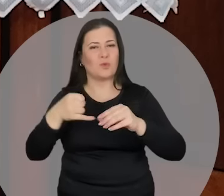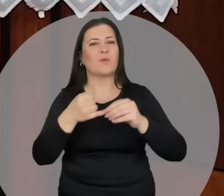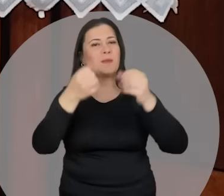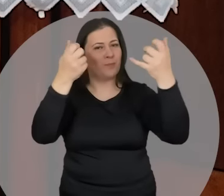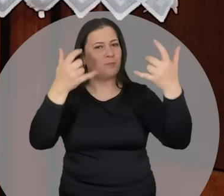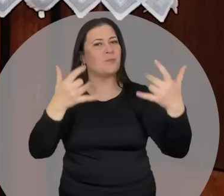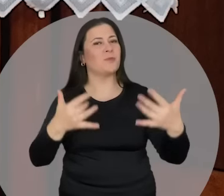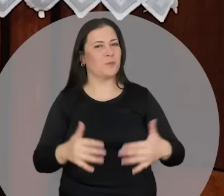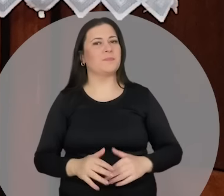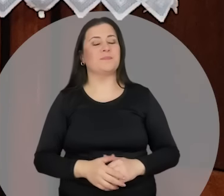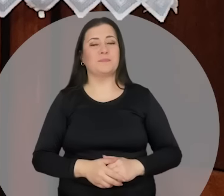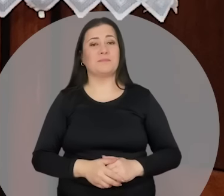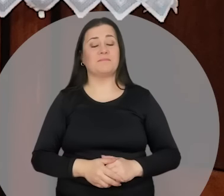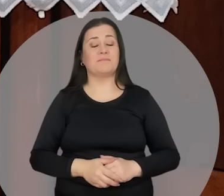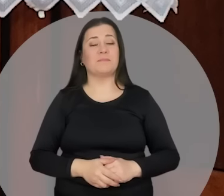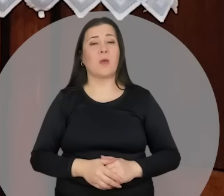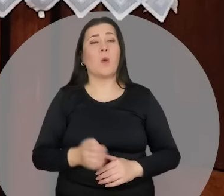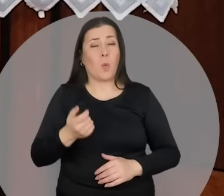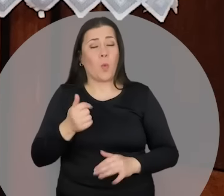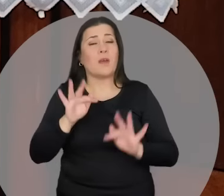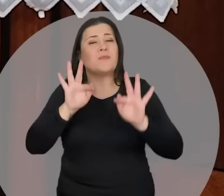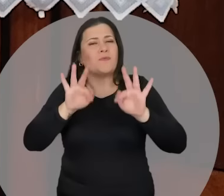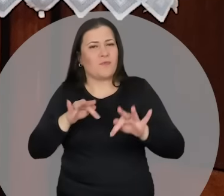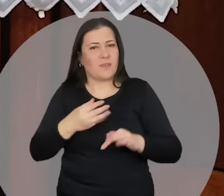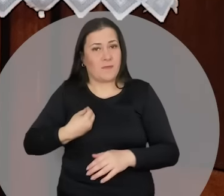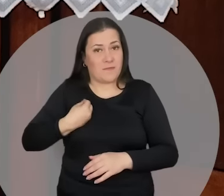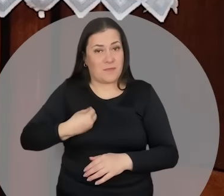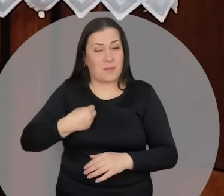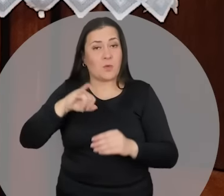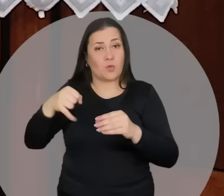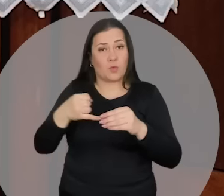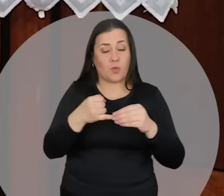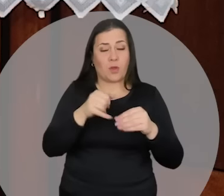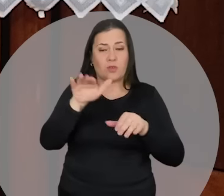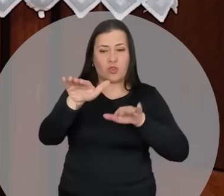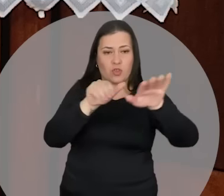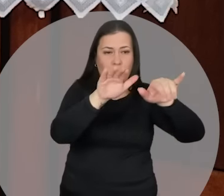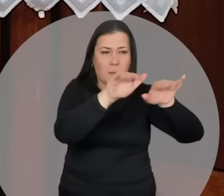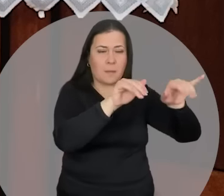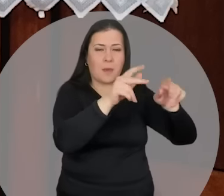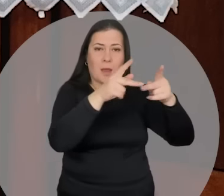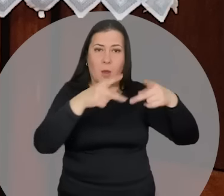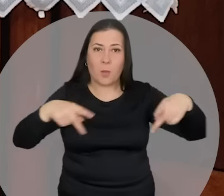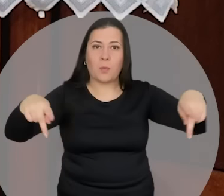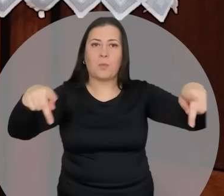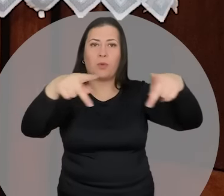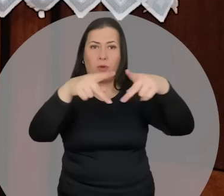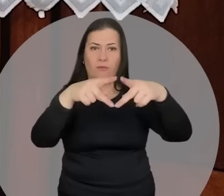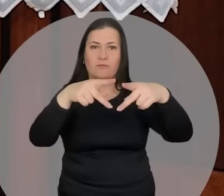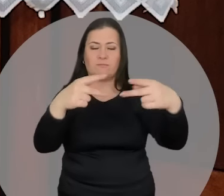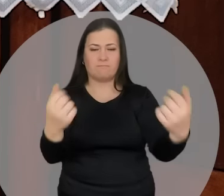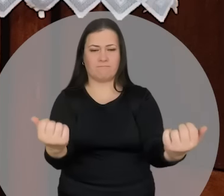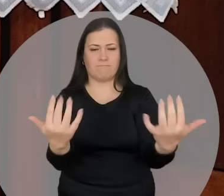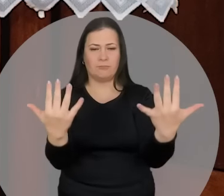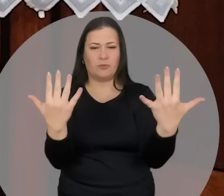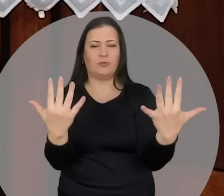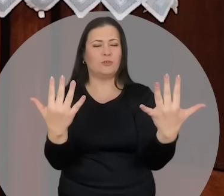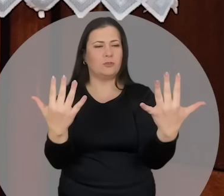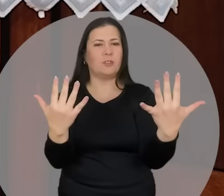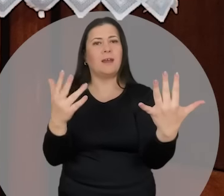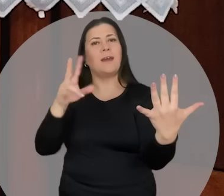fim de sua existência terrena, Josué chama o povo à sua presença e relembra